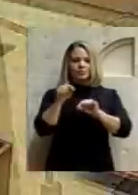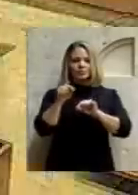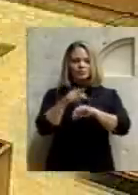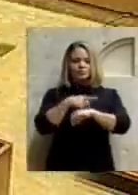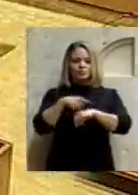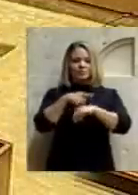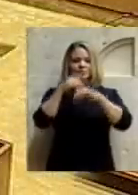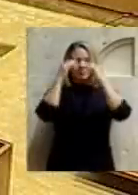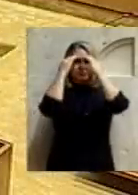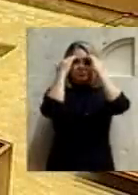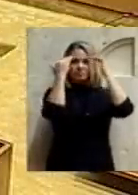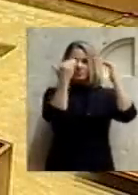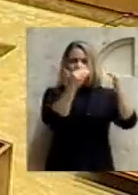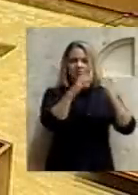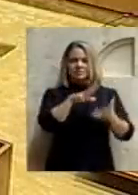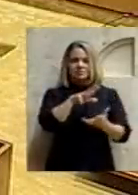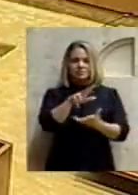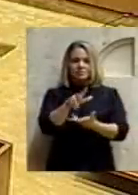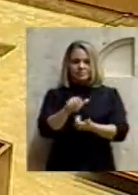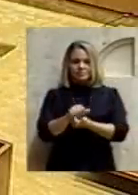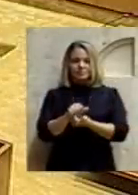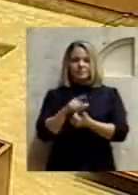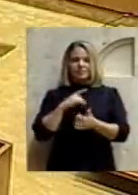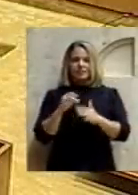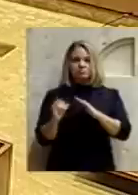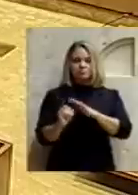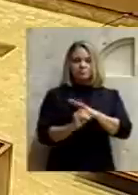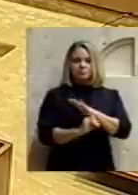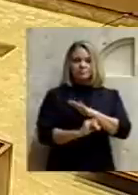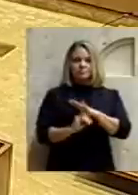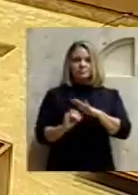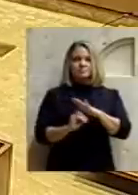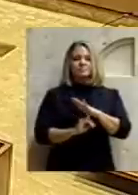respeitáveis, cujas instituições